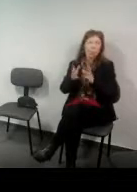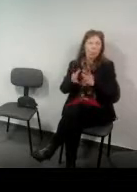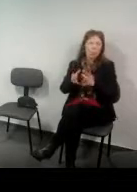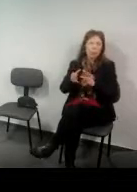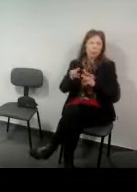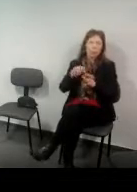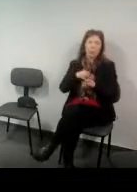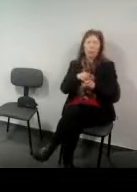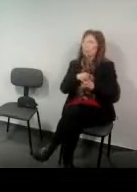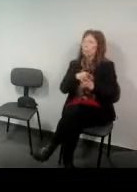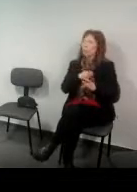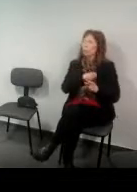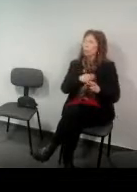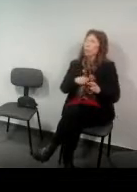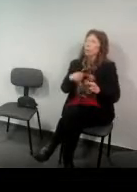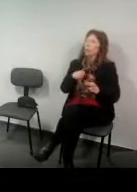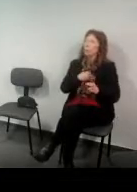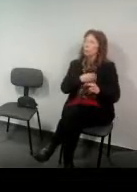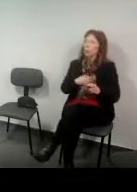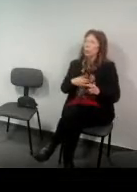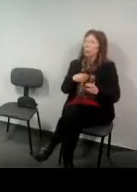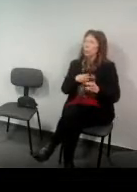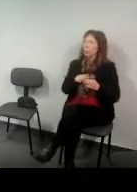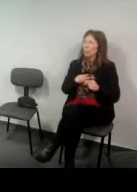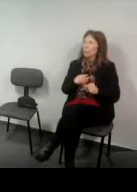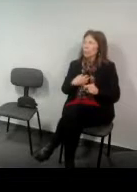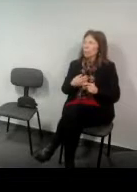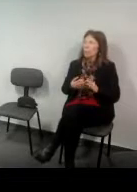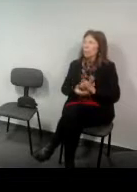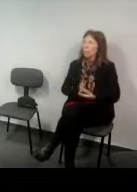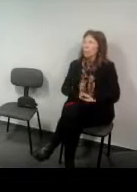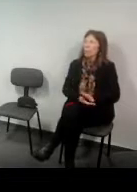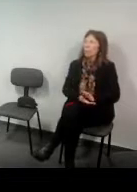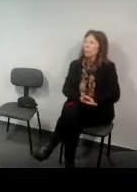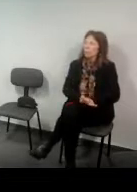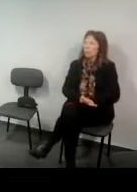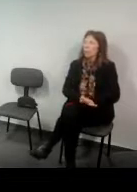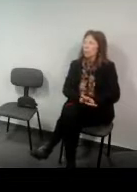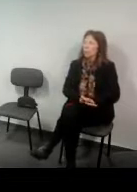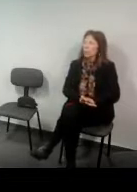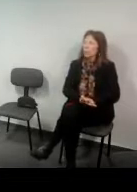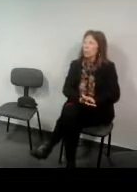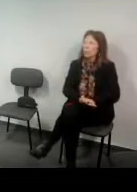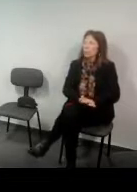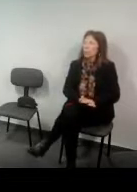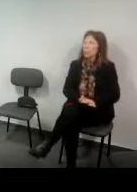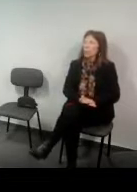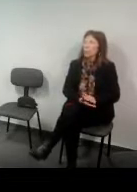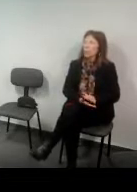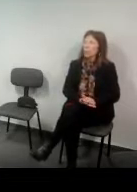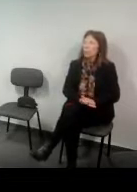me direcionando para o timo, para algum órgão próximo ao coração, mas, mesmo assim, é complicado